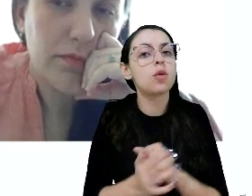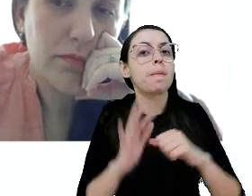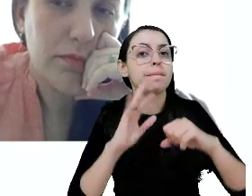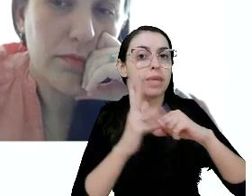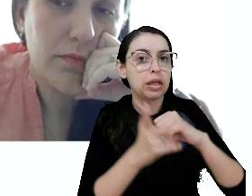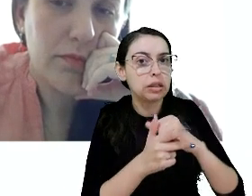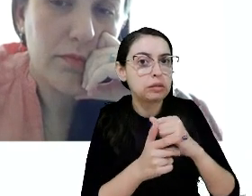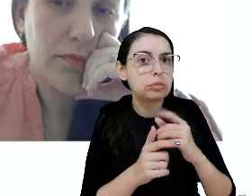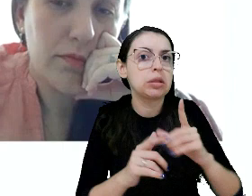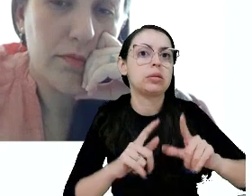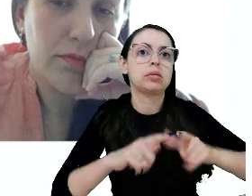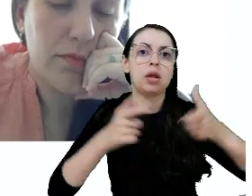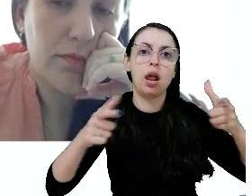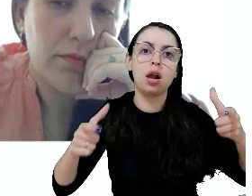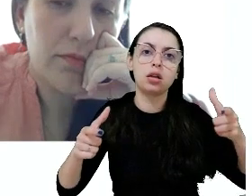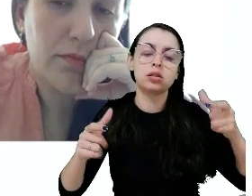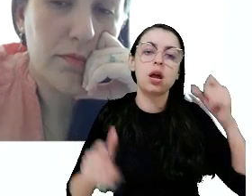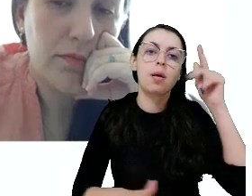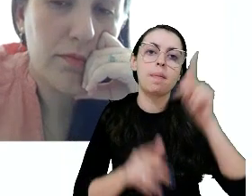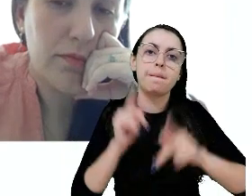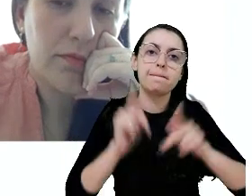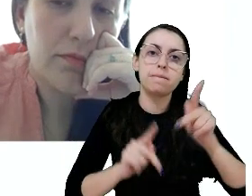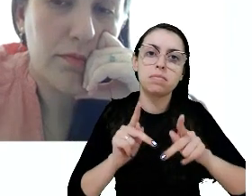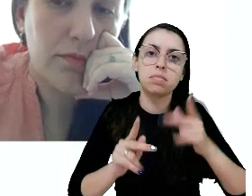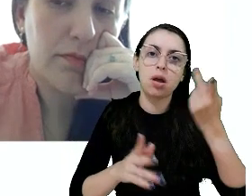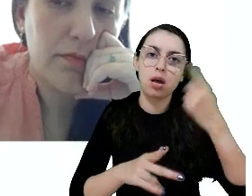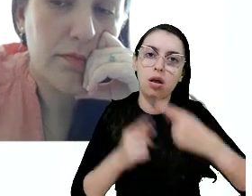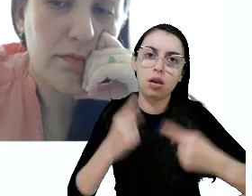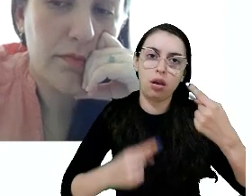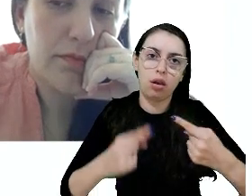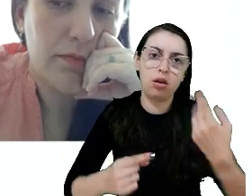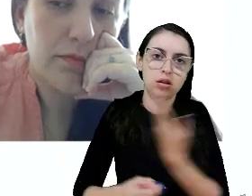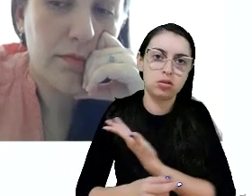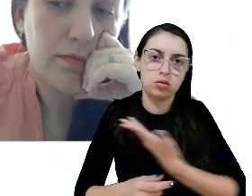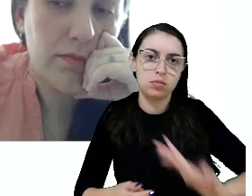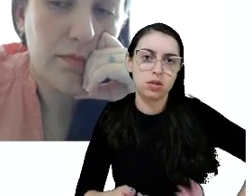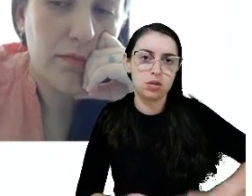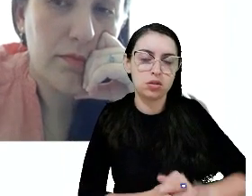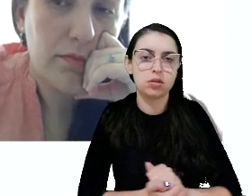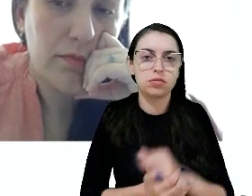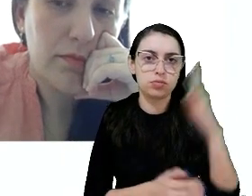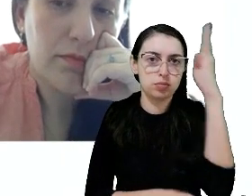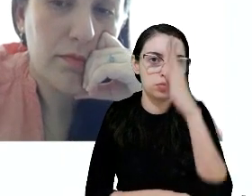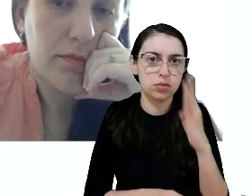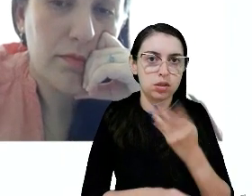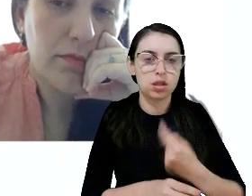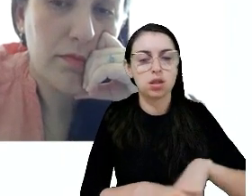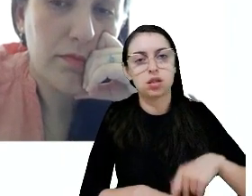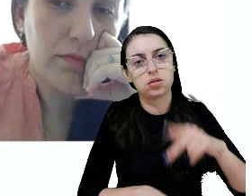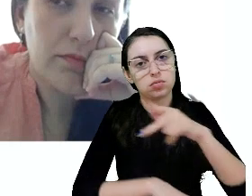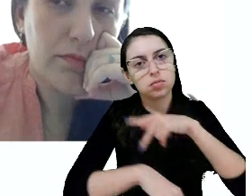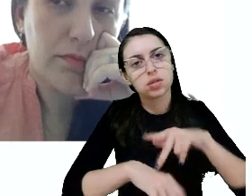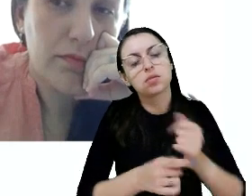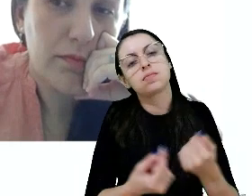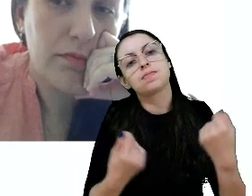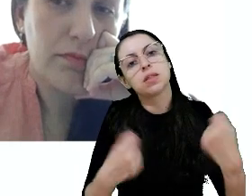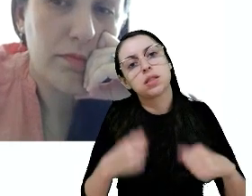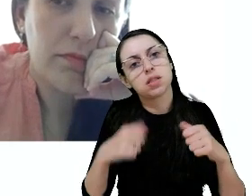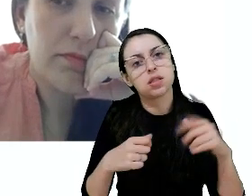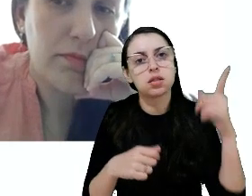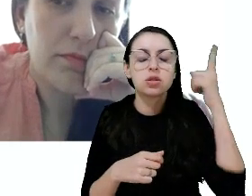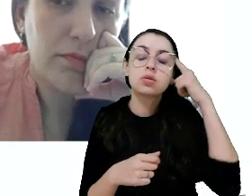ainda agrava, mas a situação política do nosso país, ela precisa exigir de